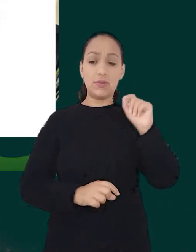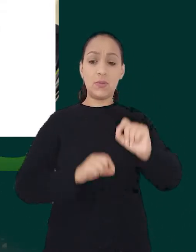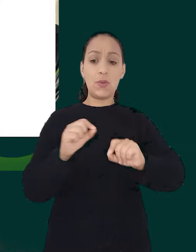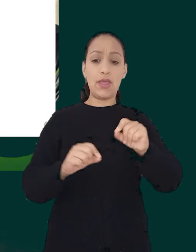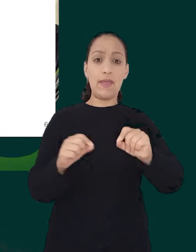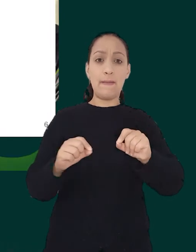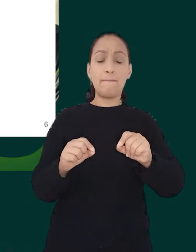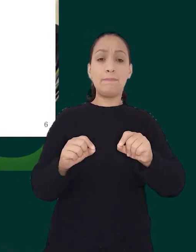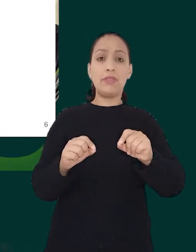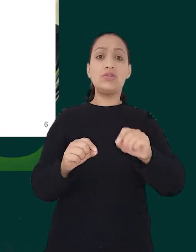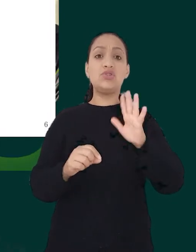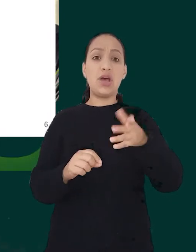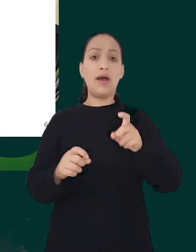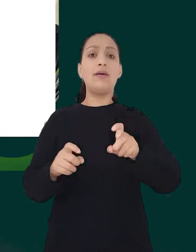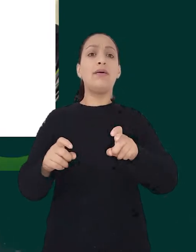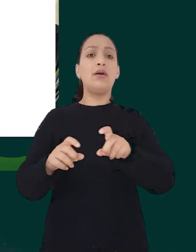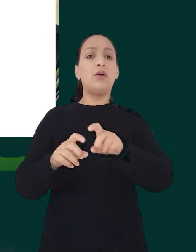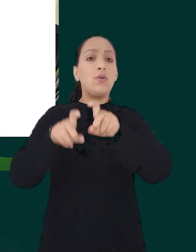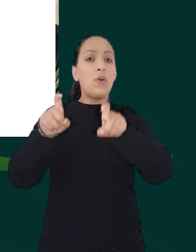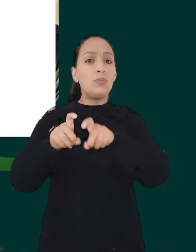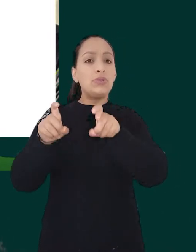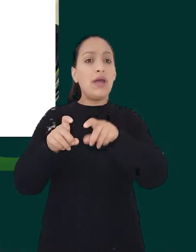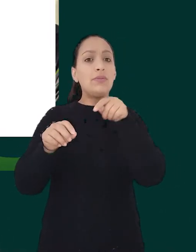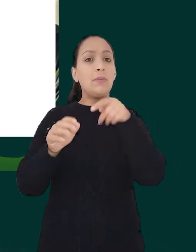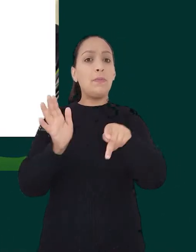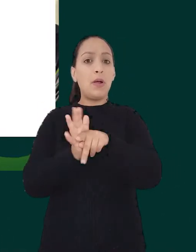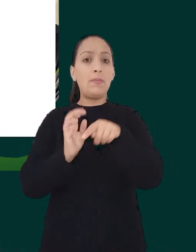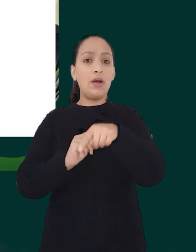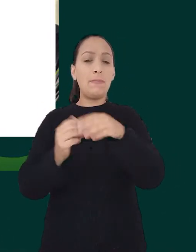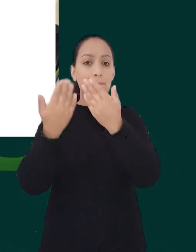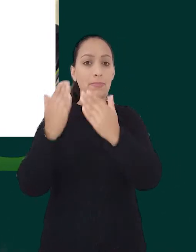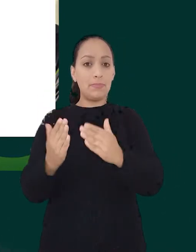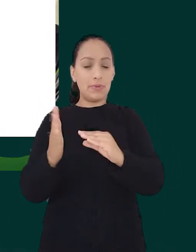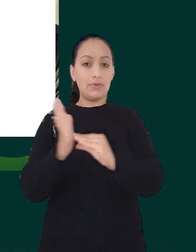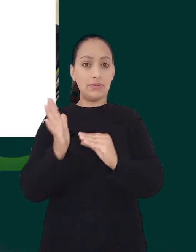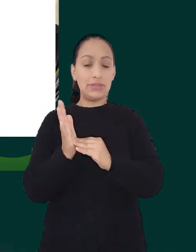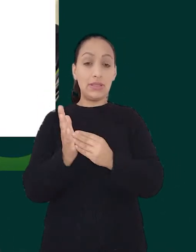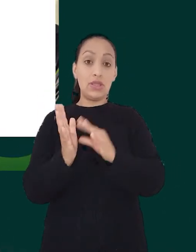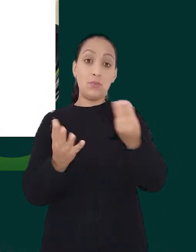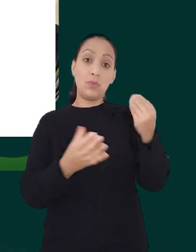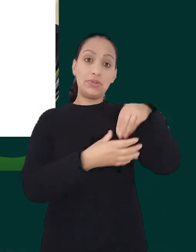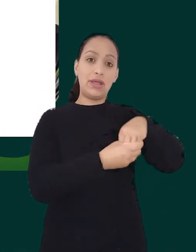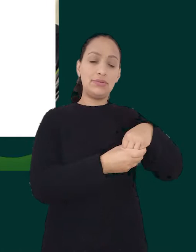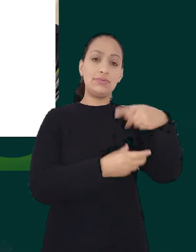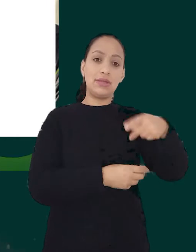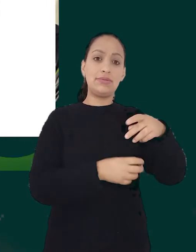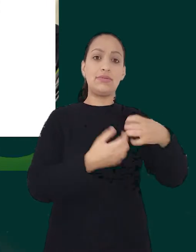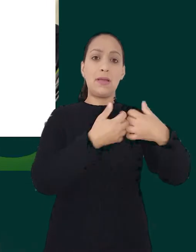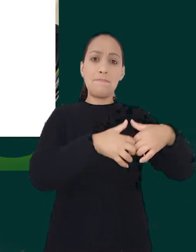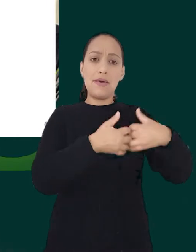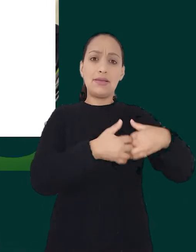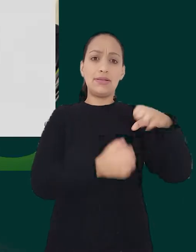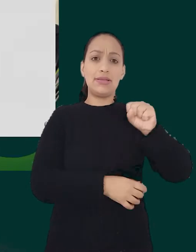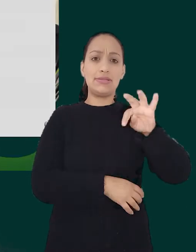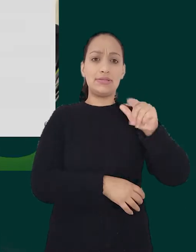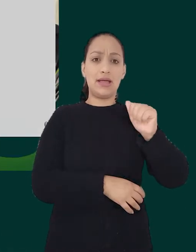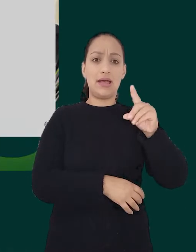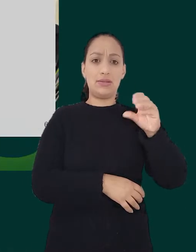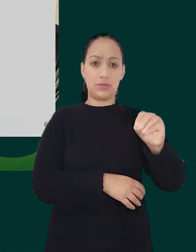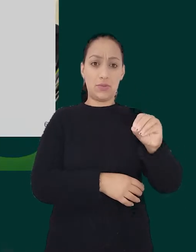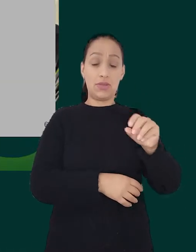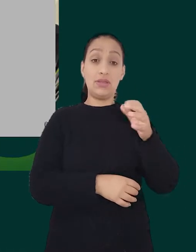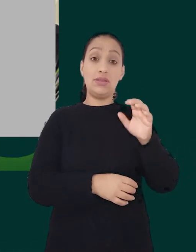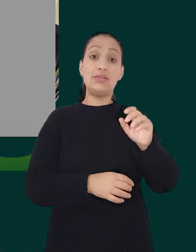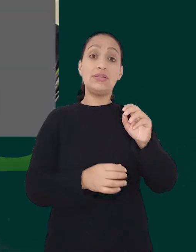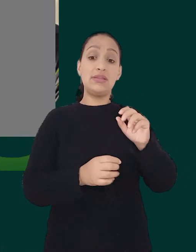foram computados pelo machine learning e colocados dentro da máquina de estados, que ela é isso aqui. Queria